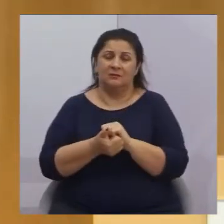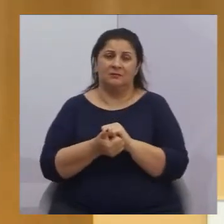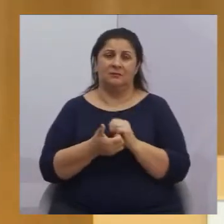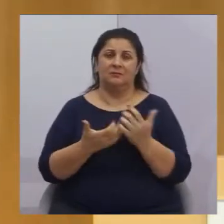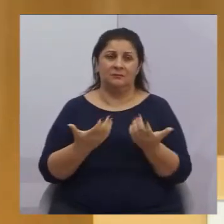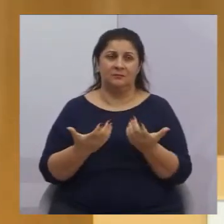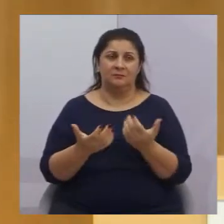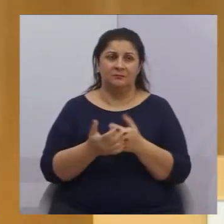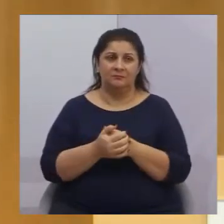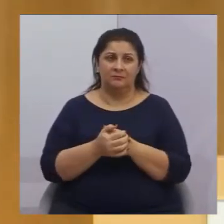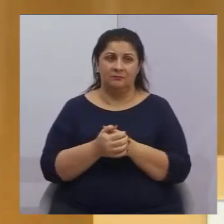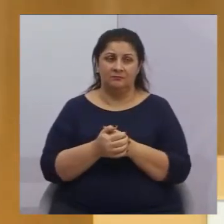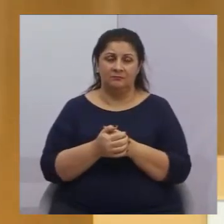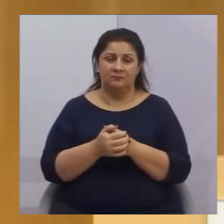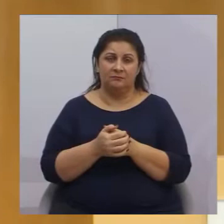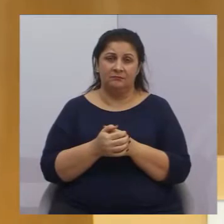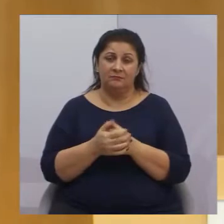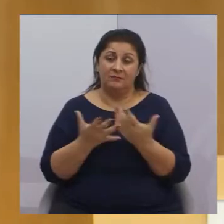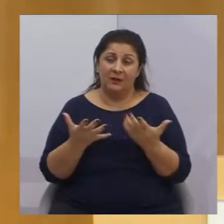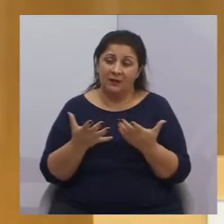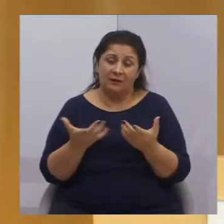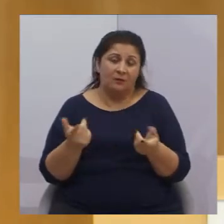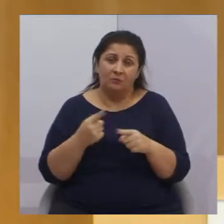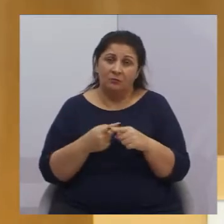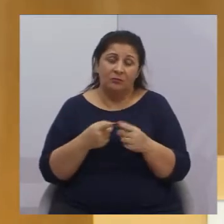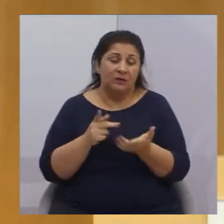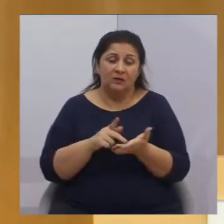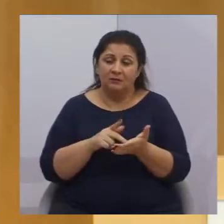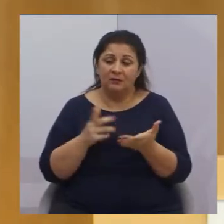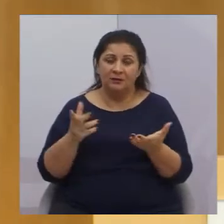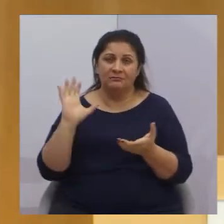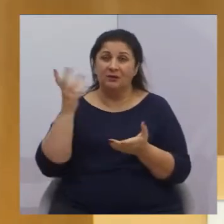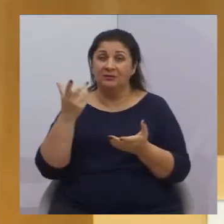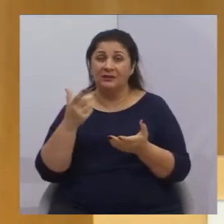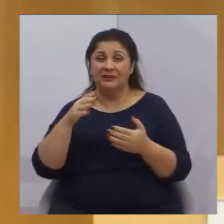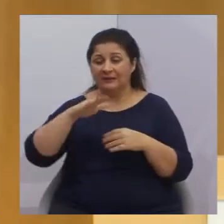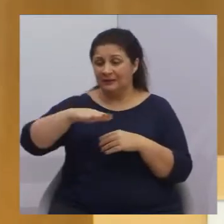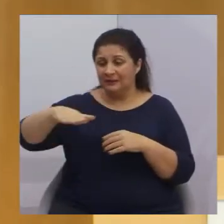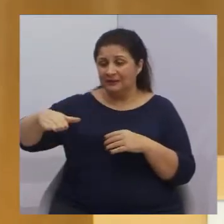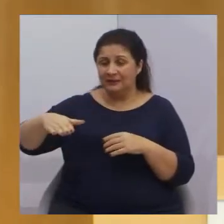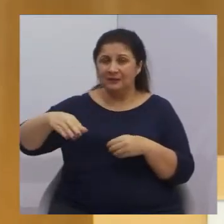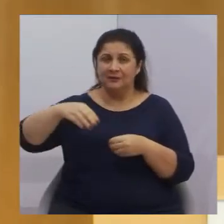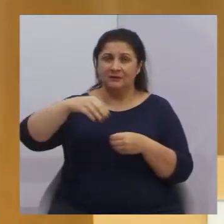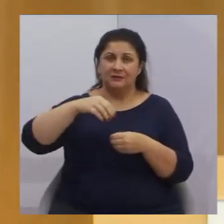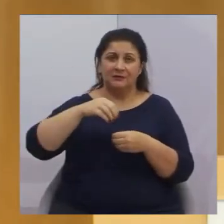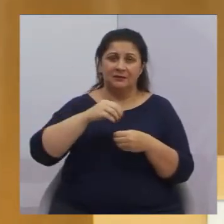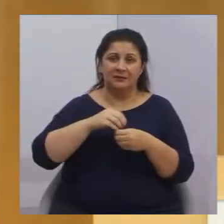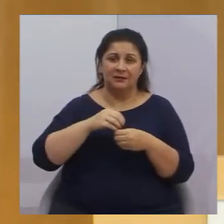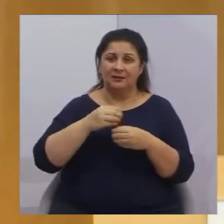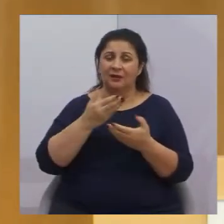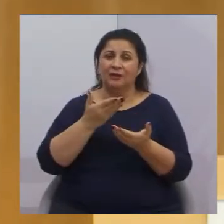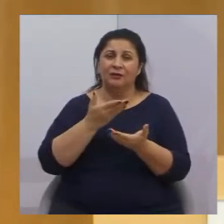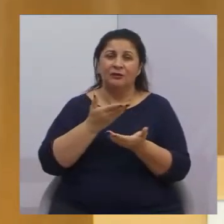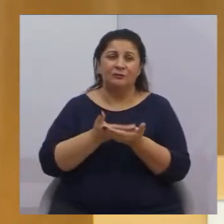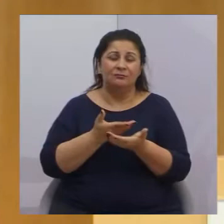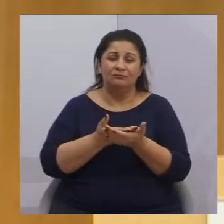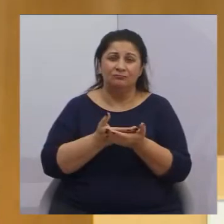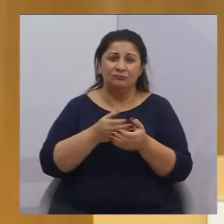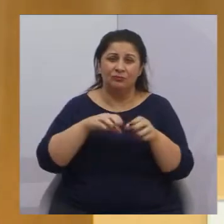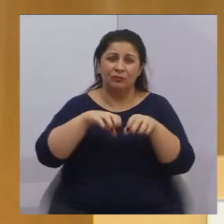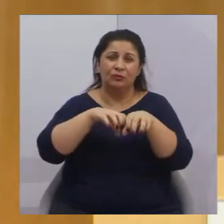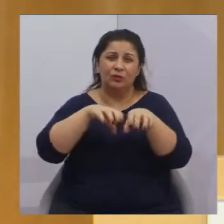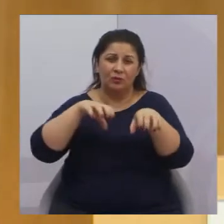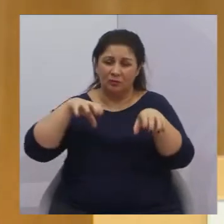abrupta, né, a esse novo cenário, com as crianças em aulas online,